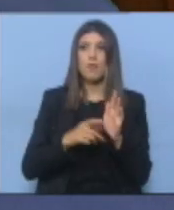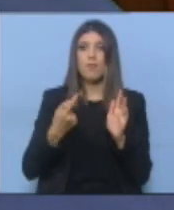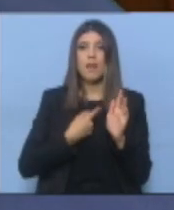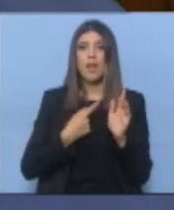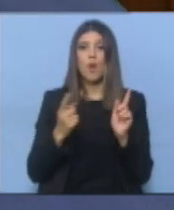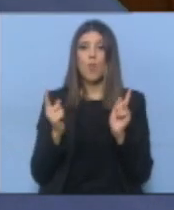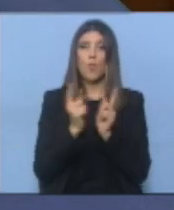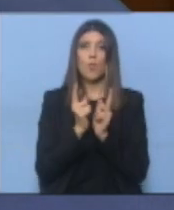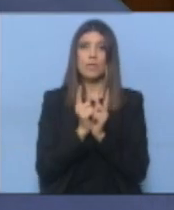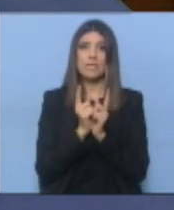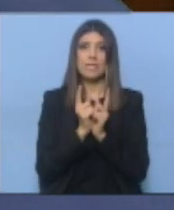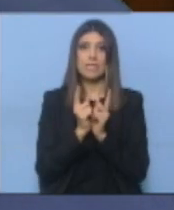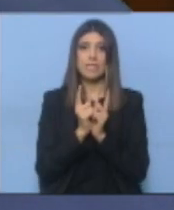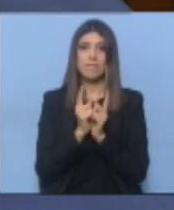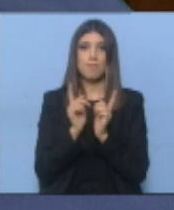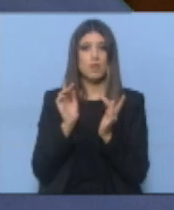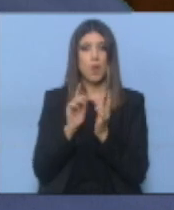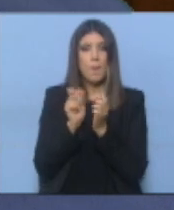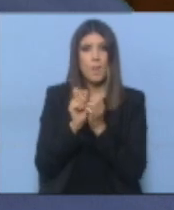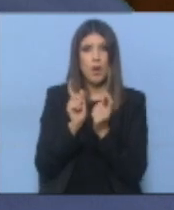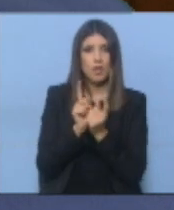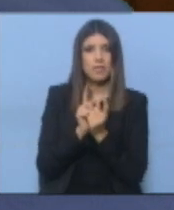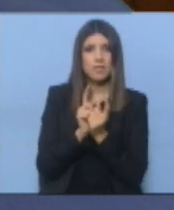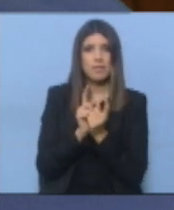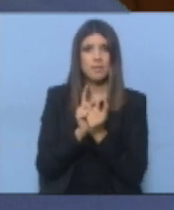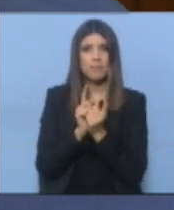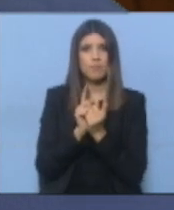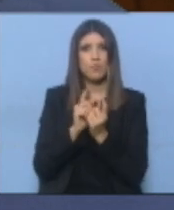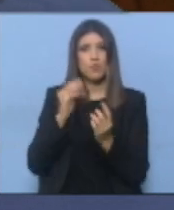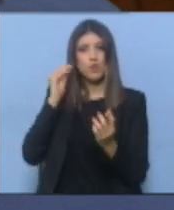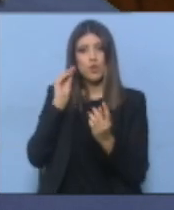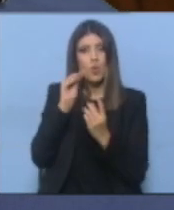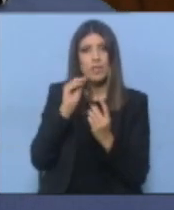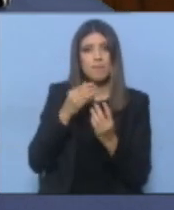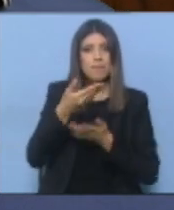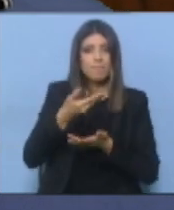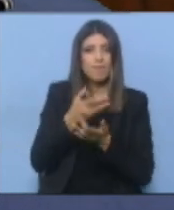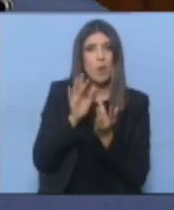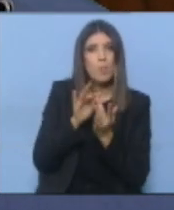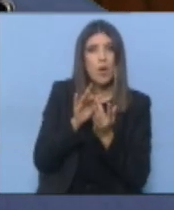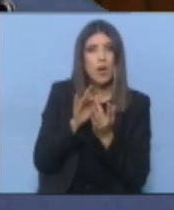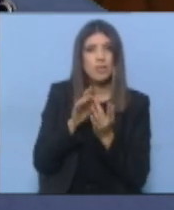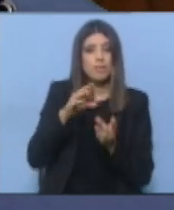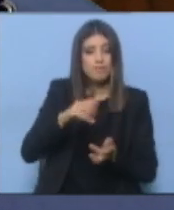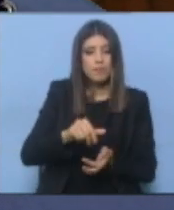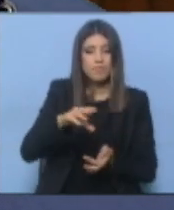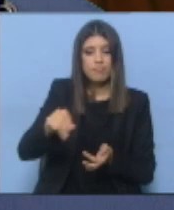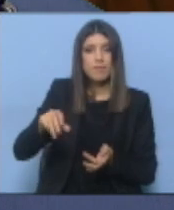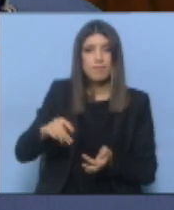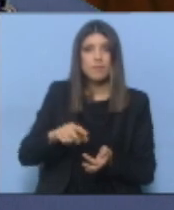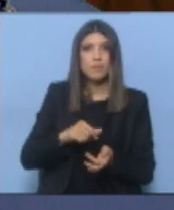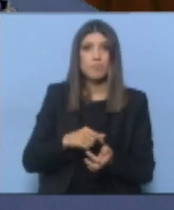social de proximidade e, portanto, aqui haver alguns serviços de aconselhamento locais, comunitários, que possam ajudar as pessoas a perceber onde é